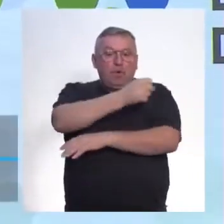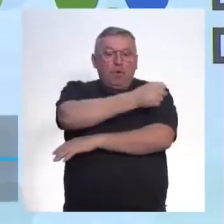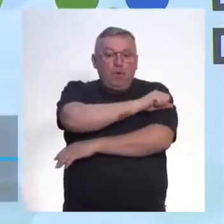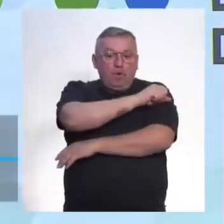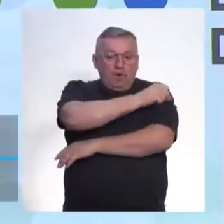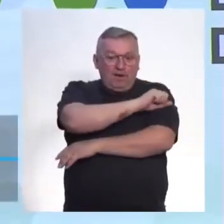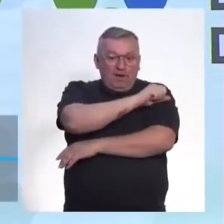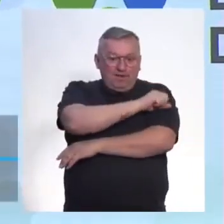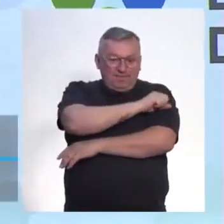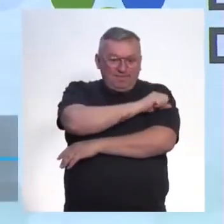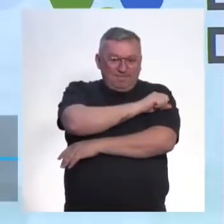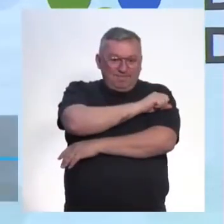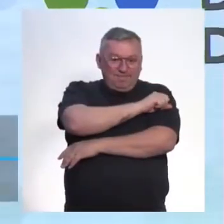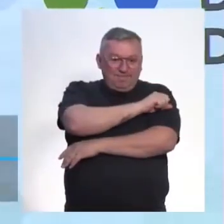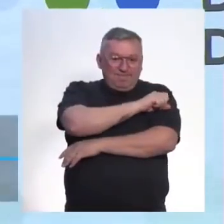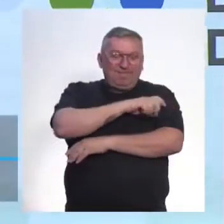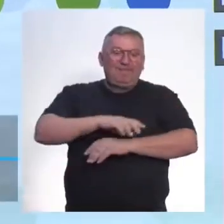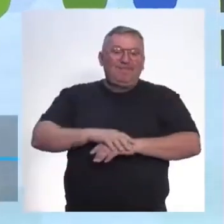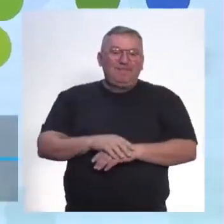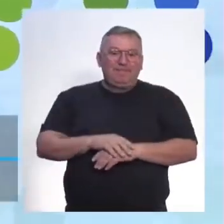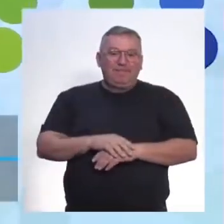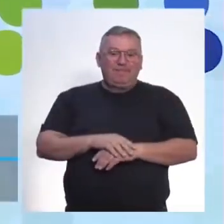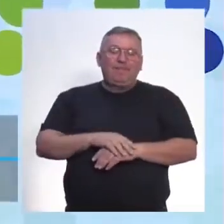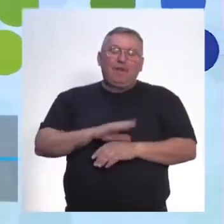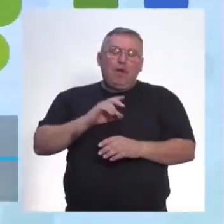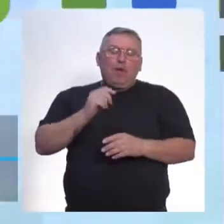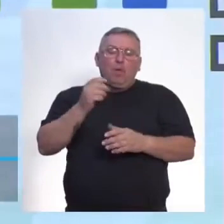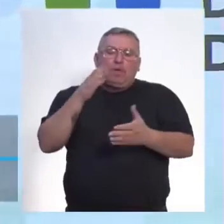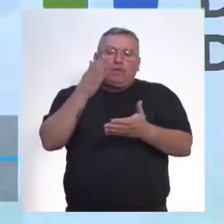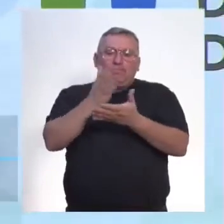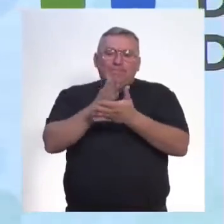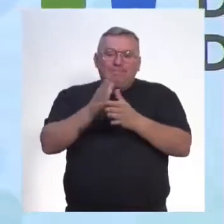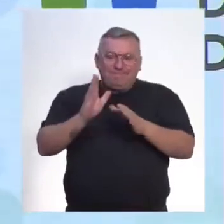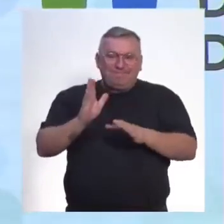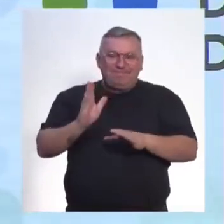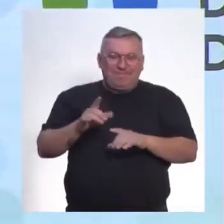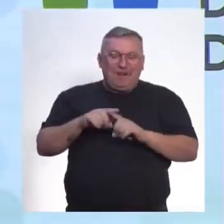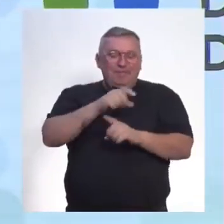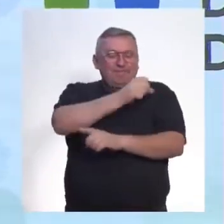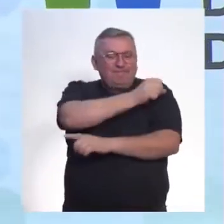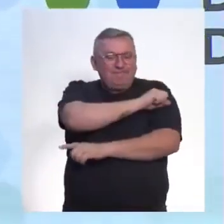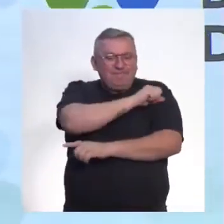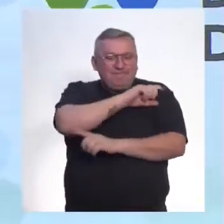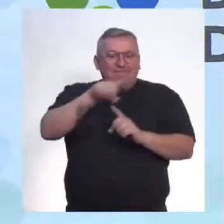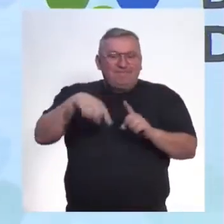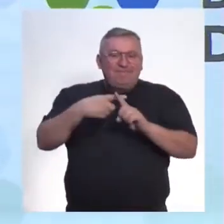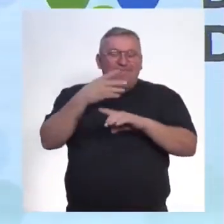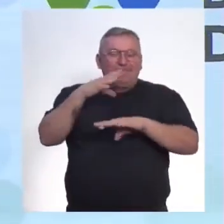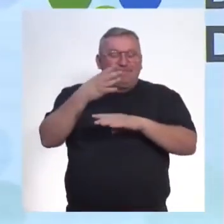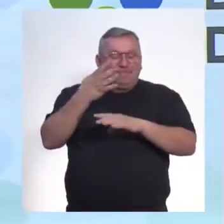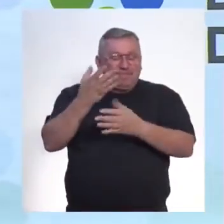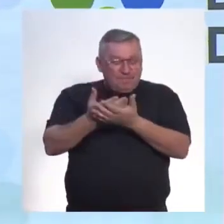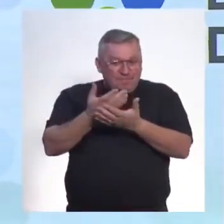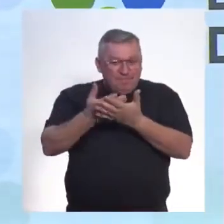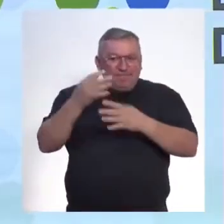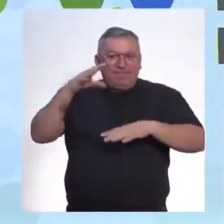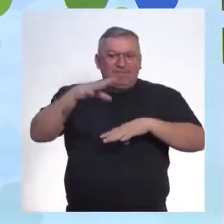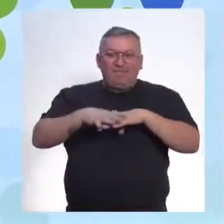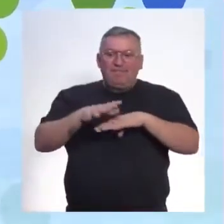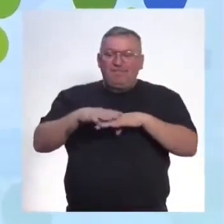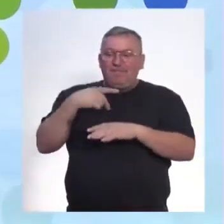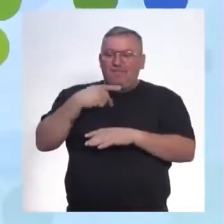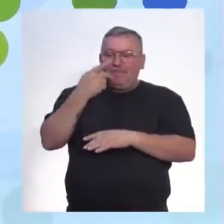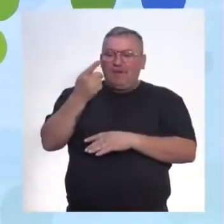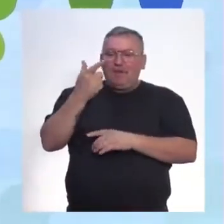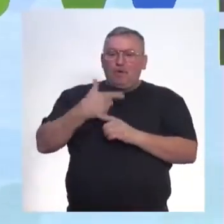ano do ensino fundamentais, os anos finais, tudo bem? Então, mais uma aula de matemática. Hoje a gente vai falar bastante